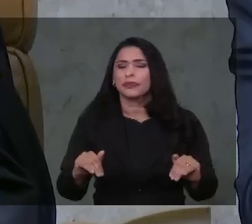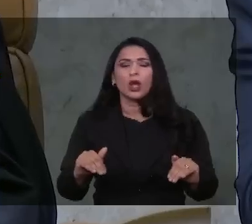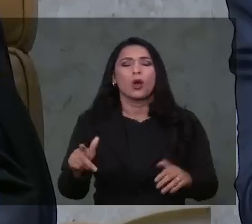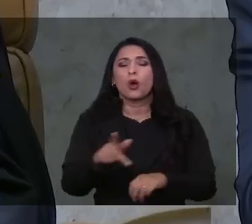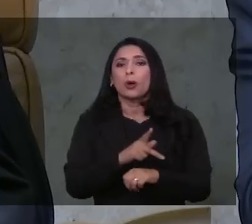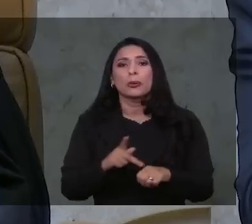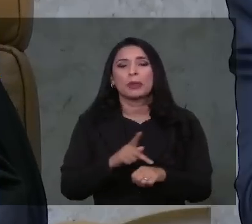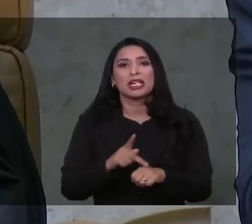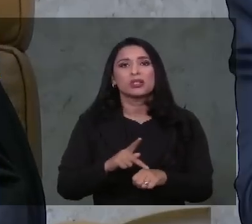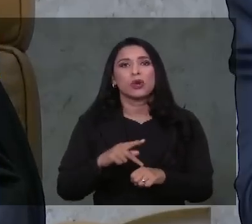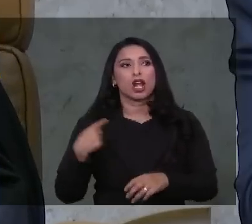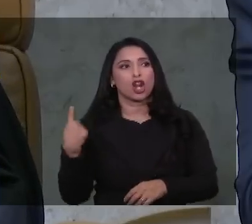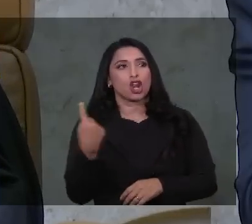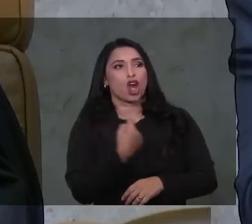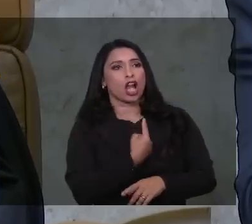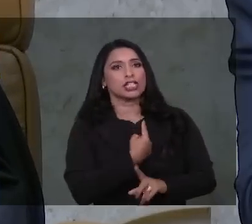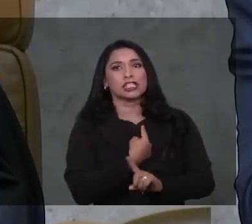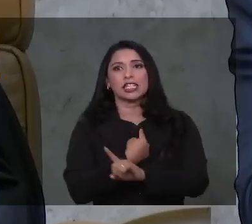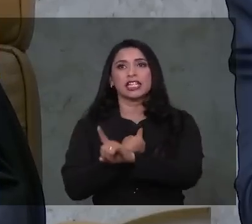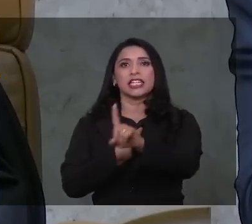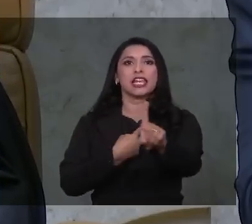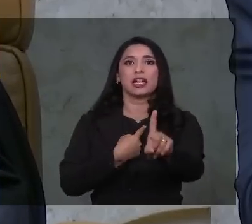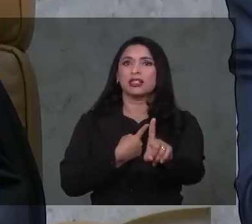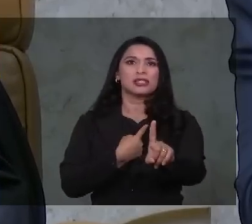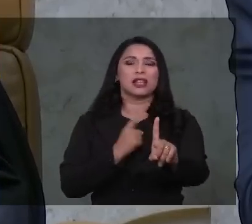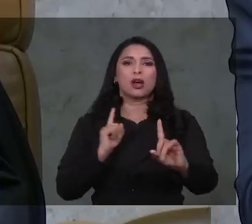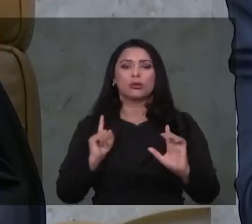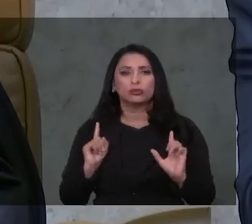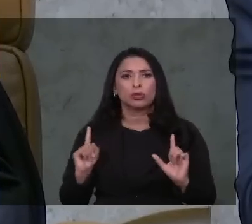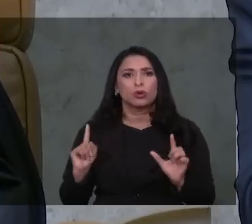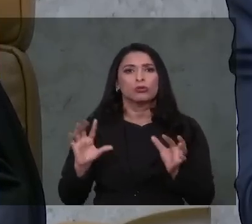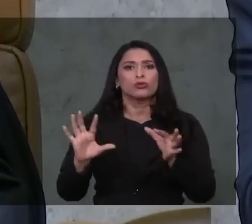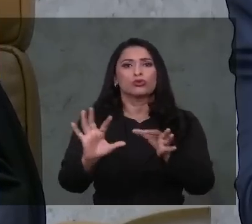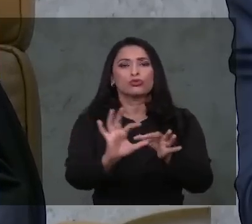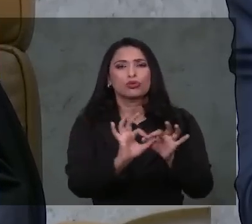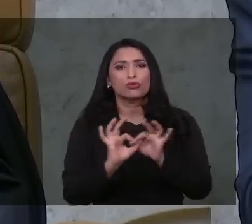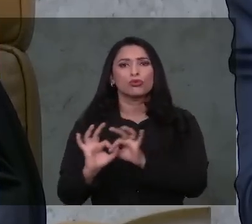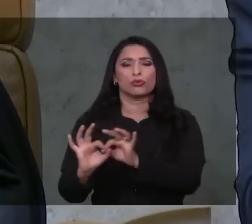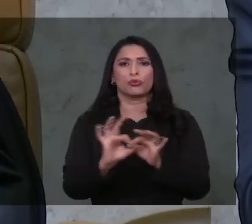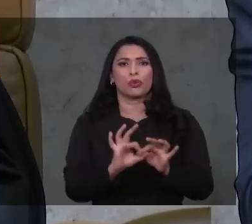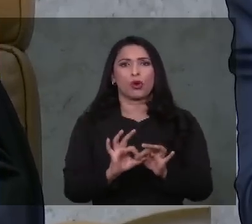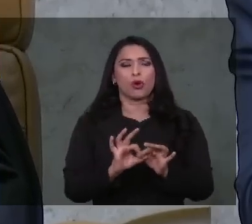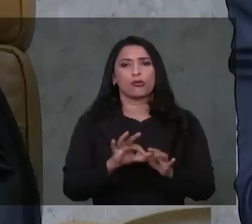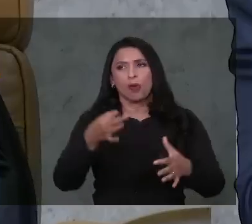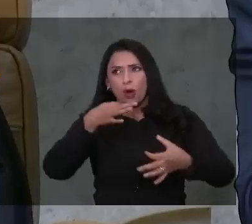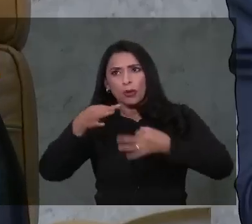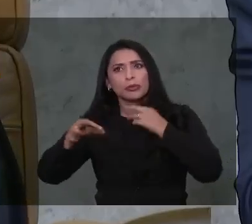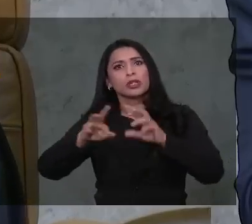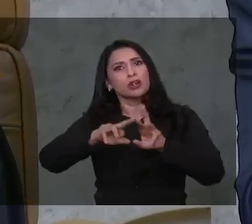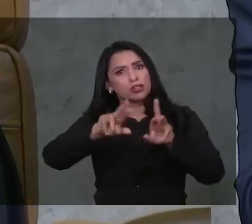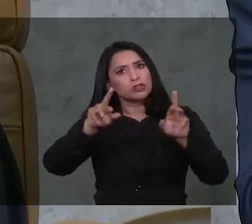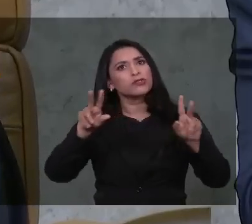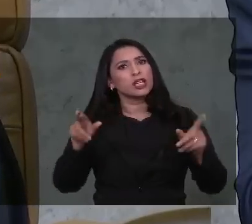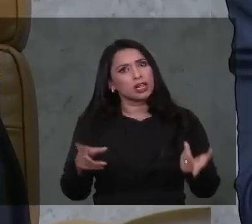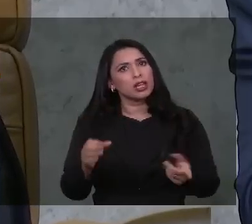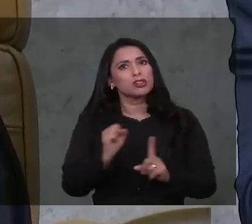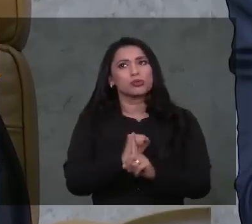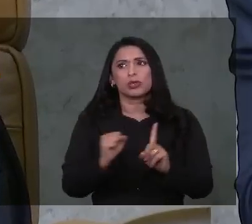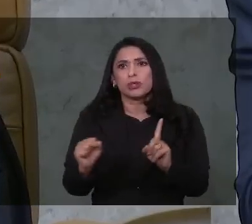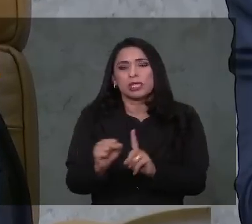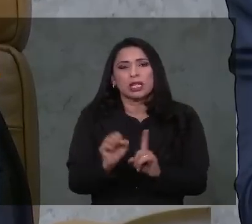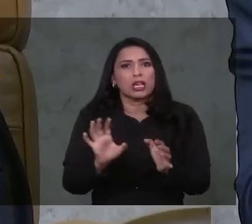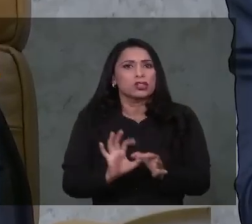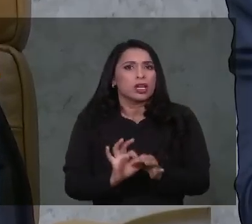de nós e eles. Somos um só povo, do pluralismo das ideias, como é próprio de uma sociedade livre